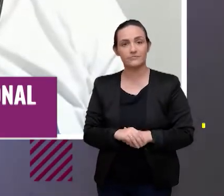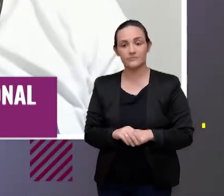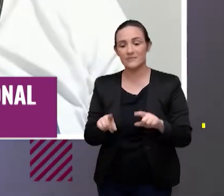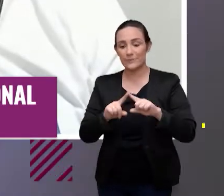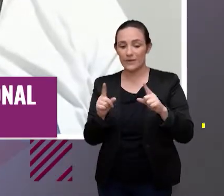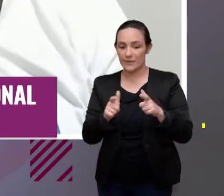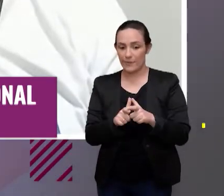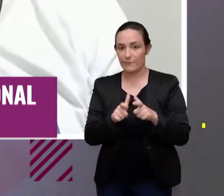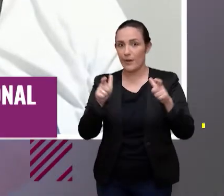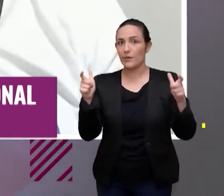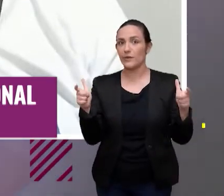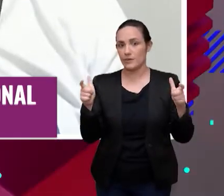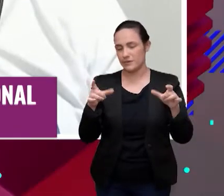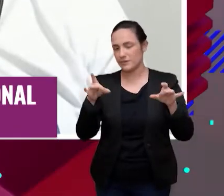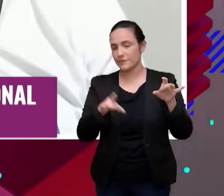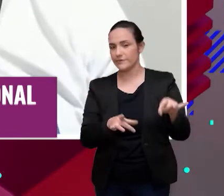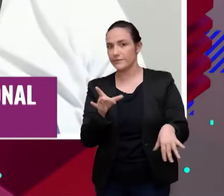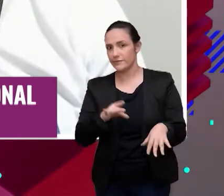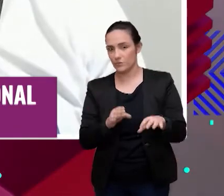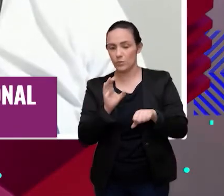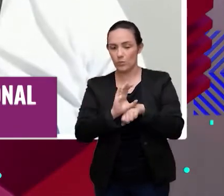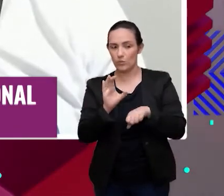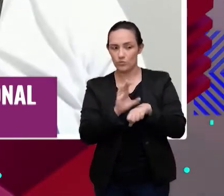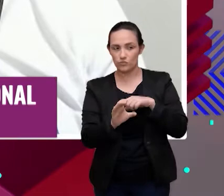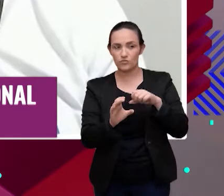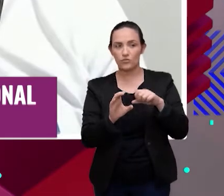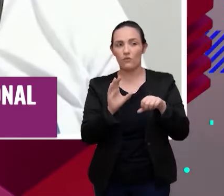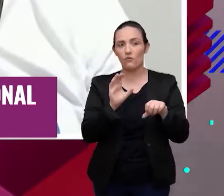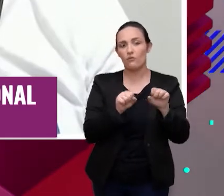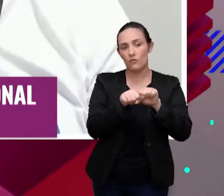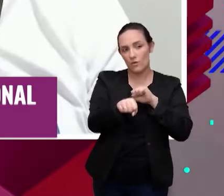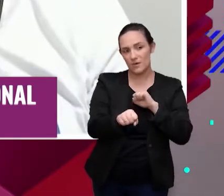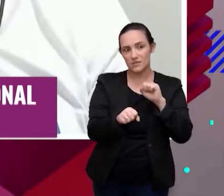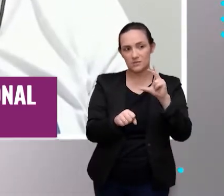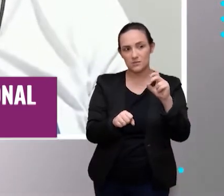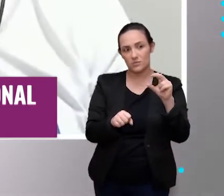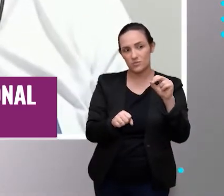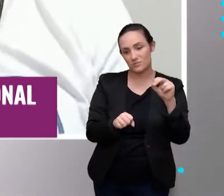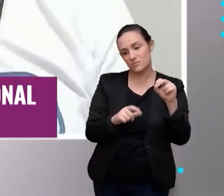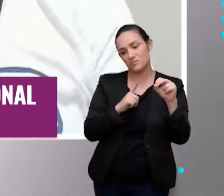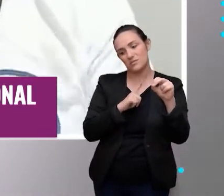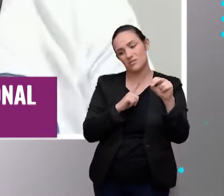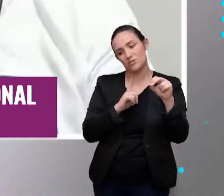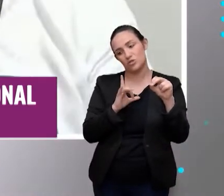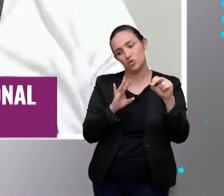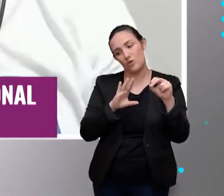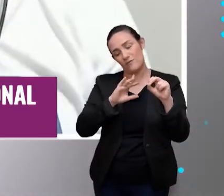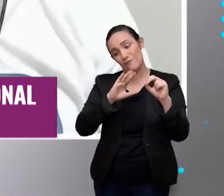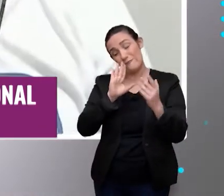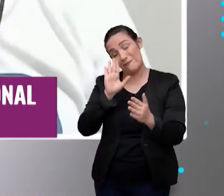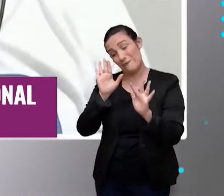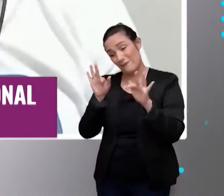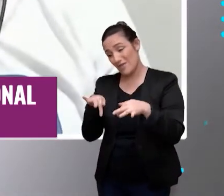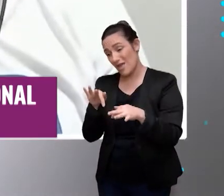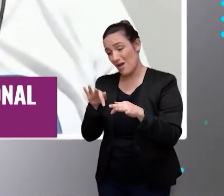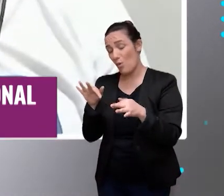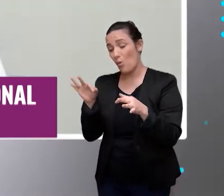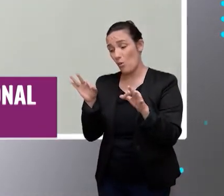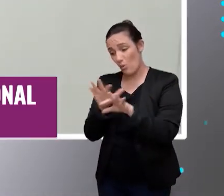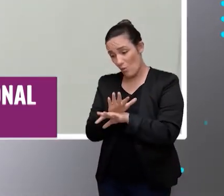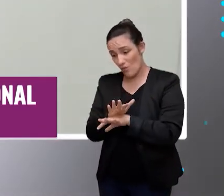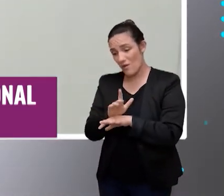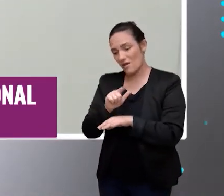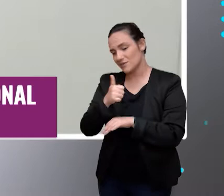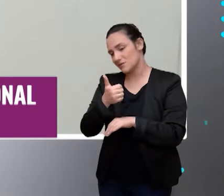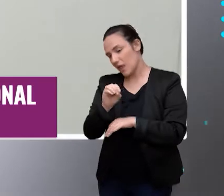desses 50 aí vai sobrar 10, 12, 15 no máximo, né? Então, já é um bom